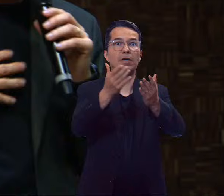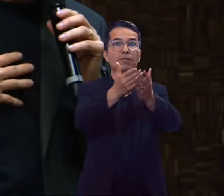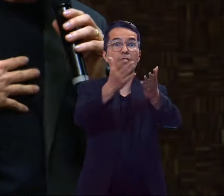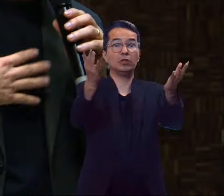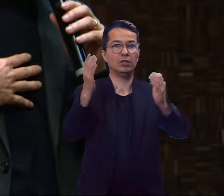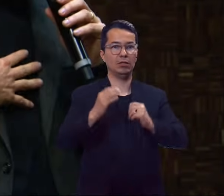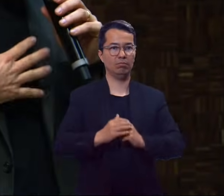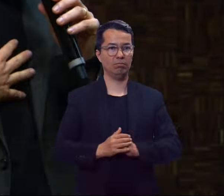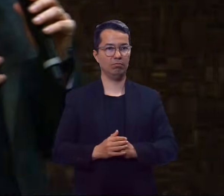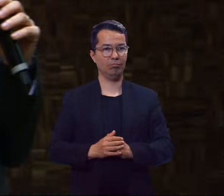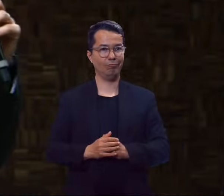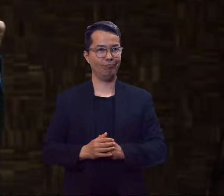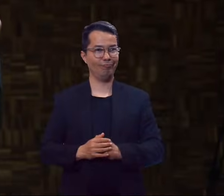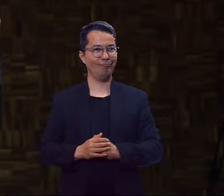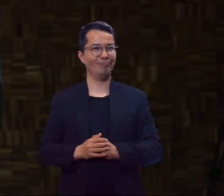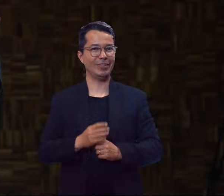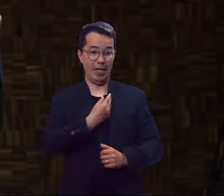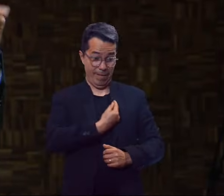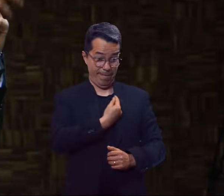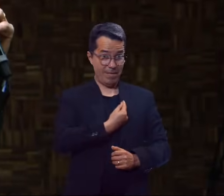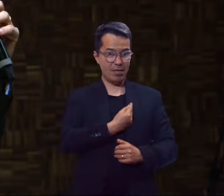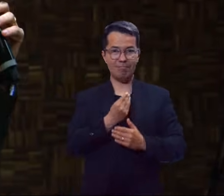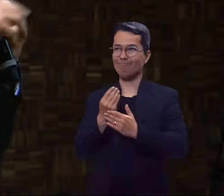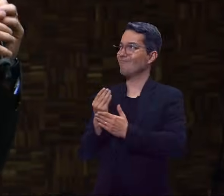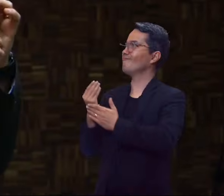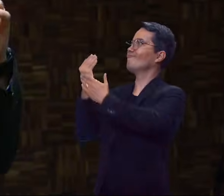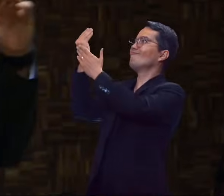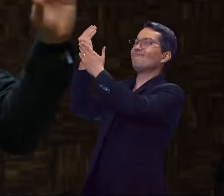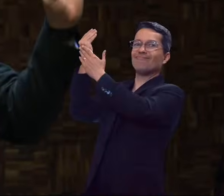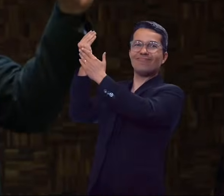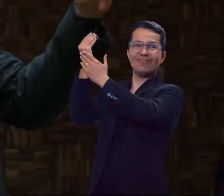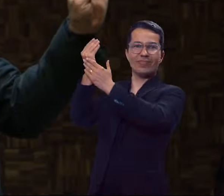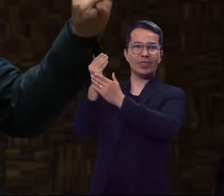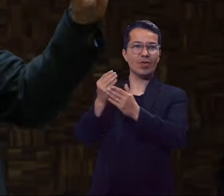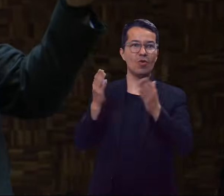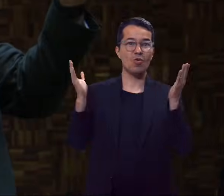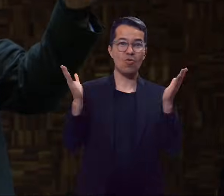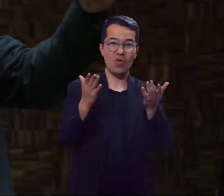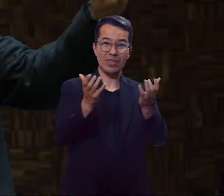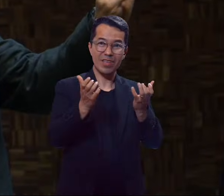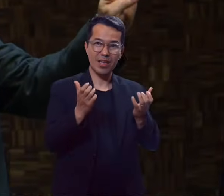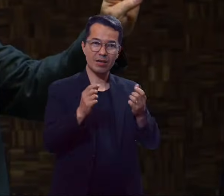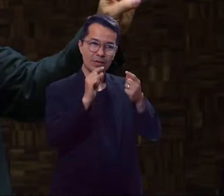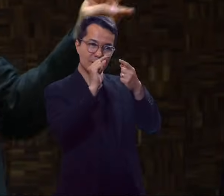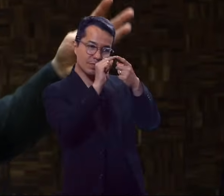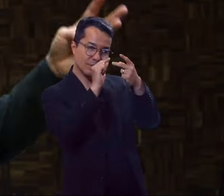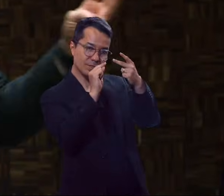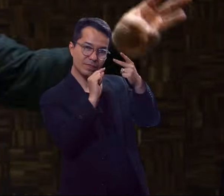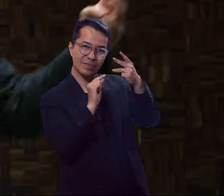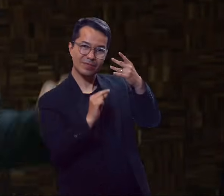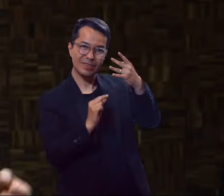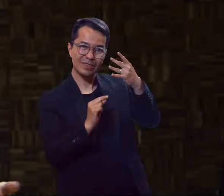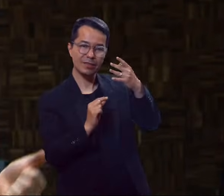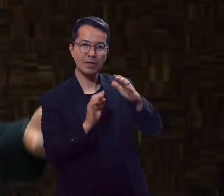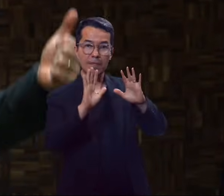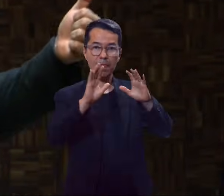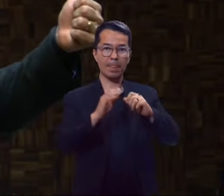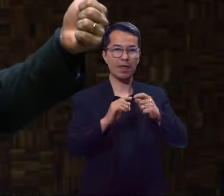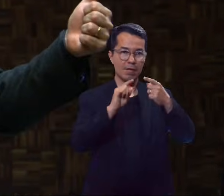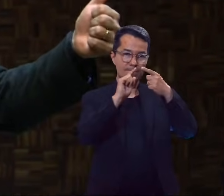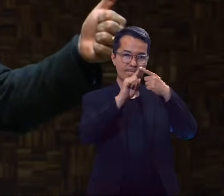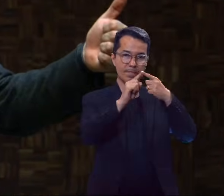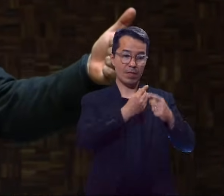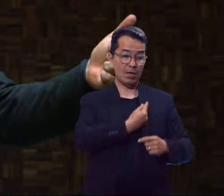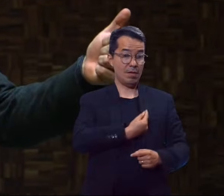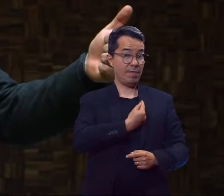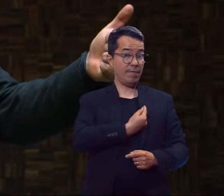para nossa consagração. E hoje eu queria olhar essas ferramentas em 4 perspectivas. Primeiro,